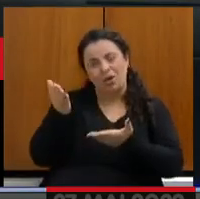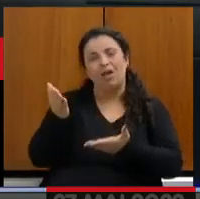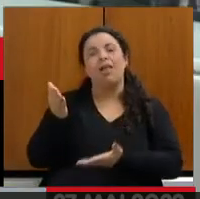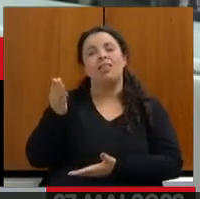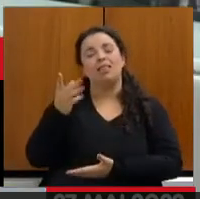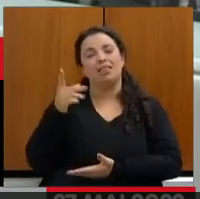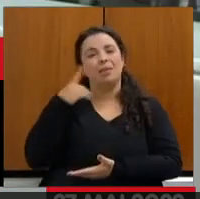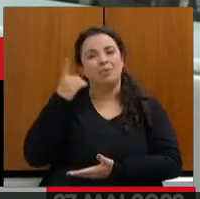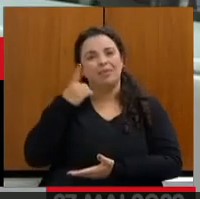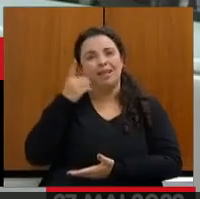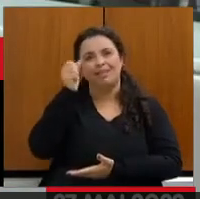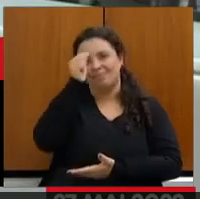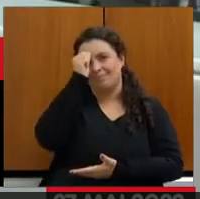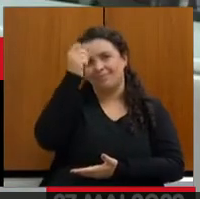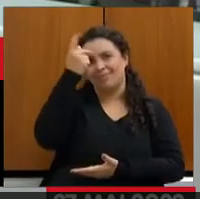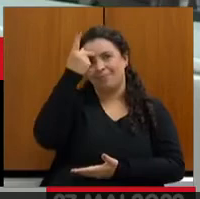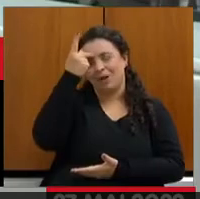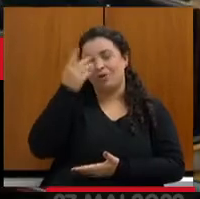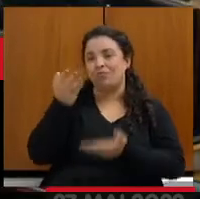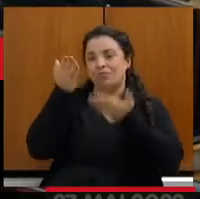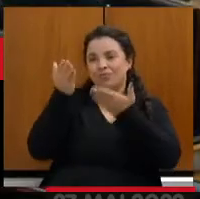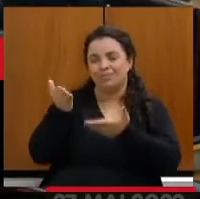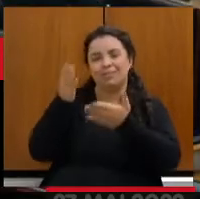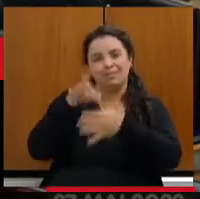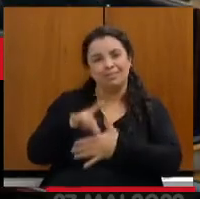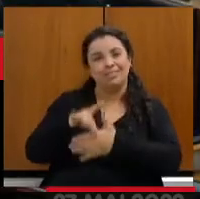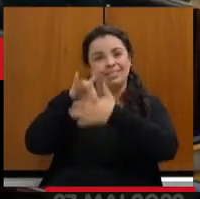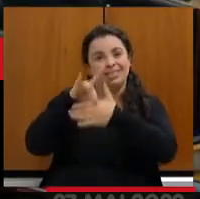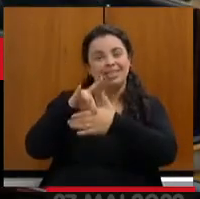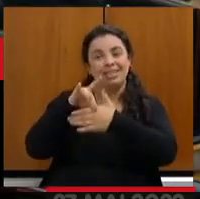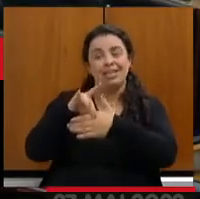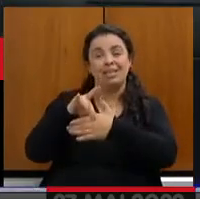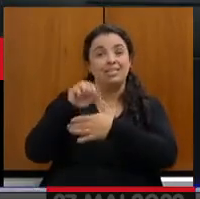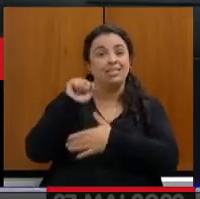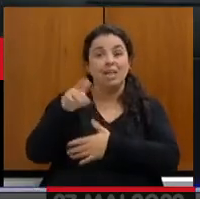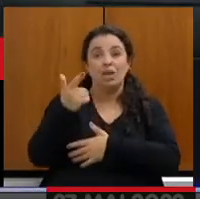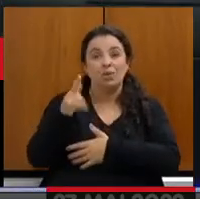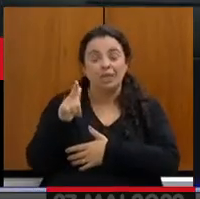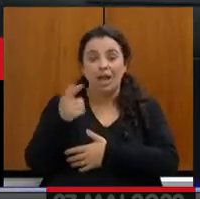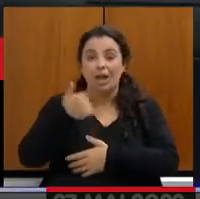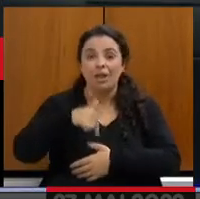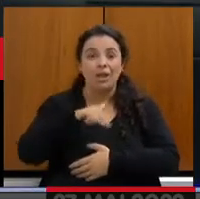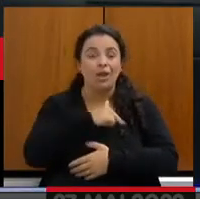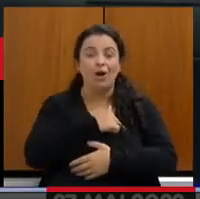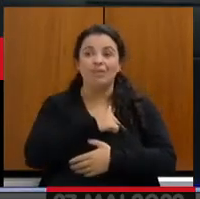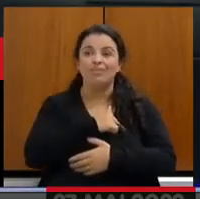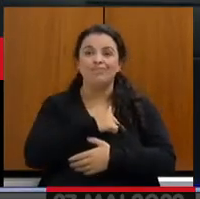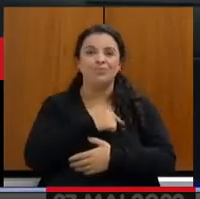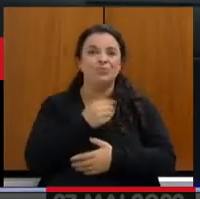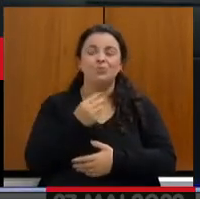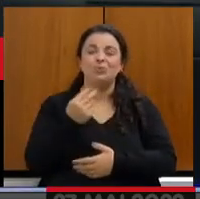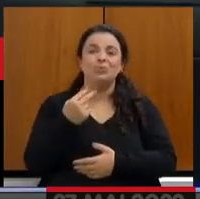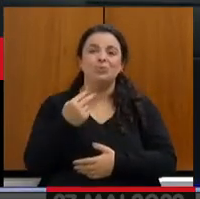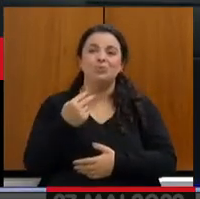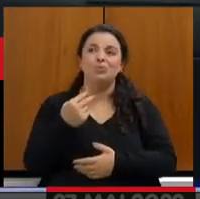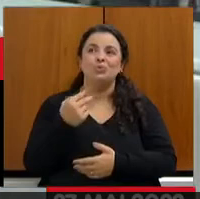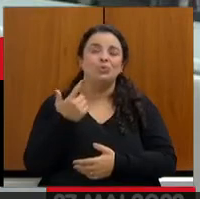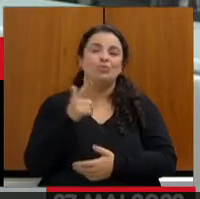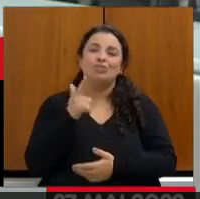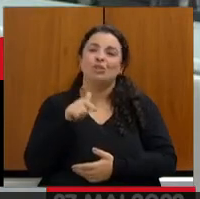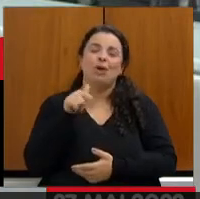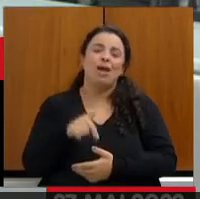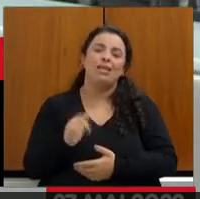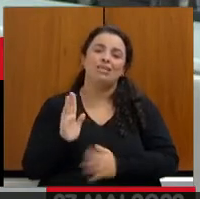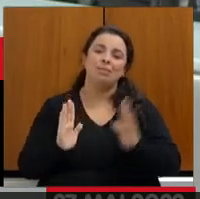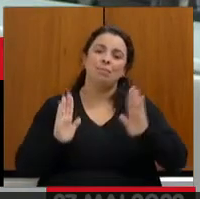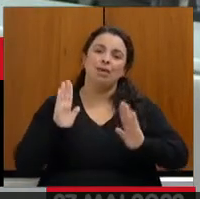Paula tem a sua liderança nós não estaríamos com essa legislatura de hoje